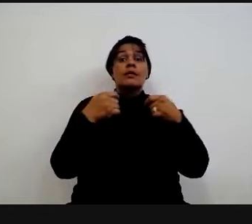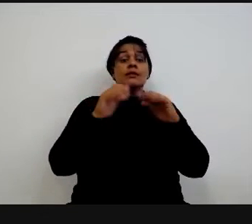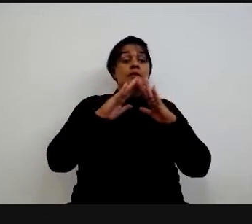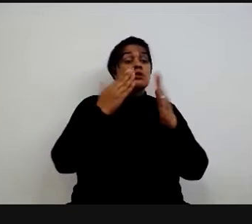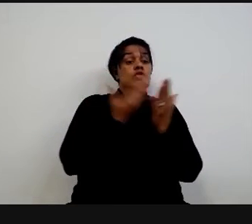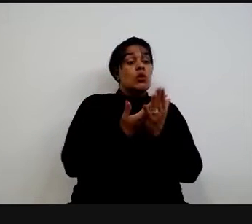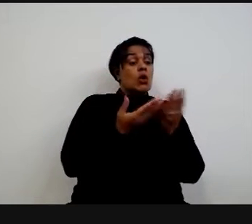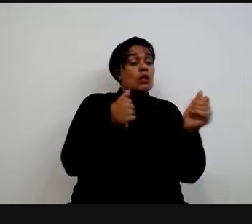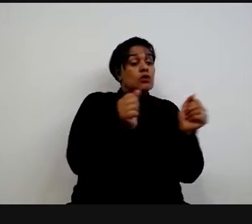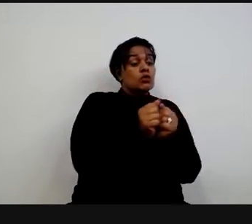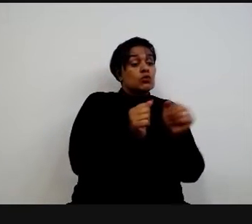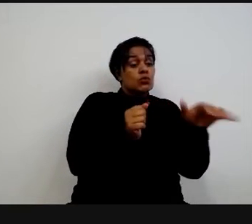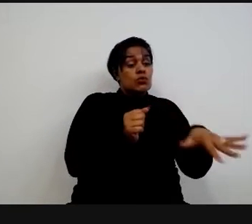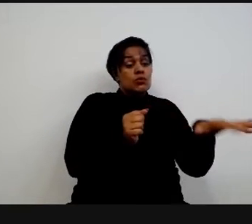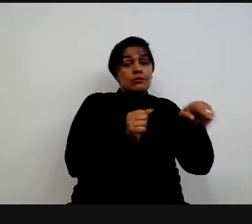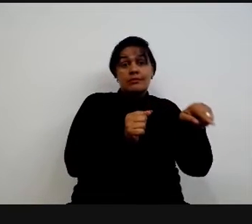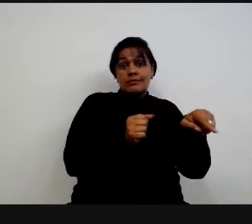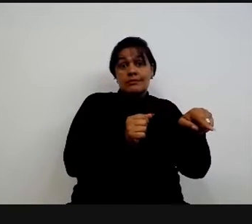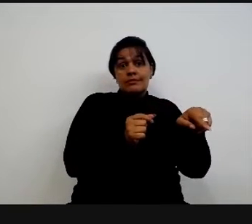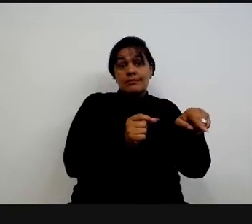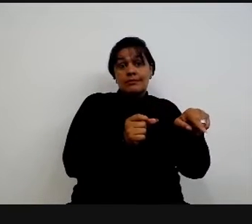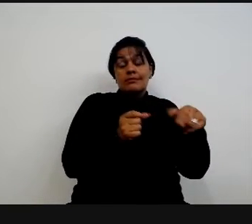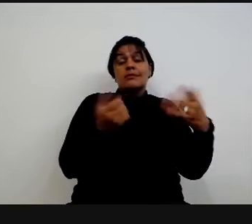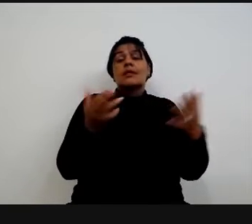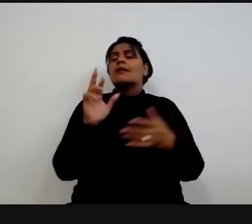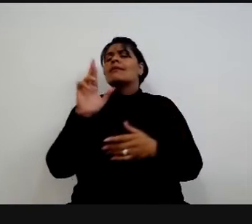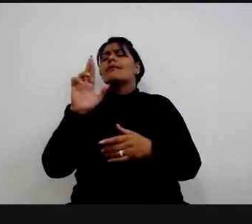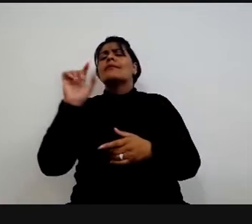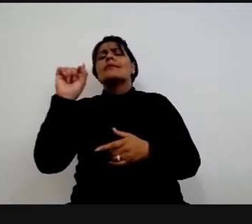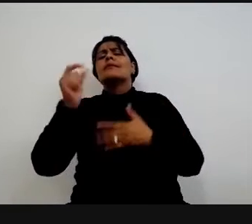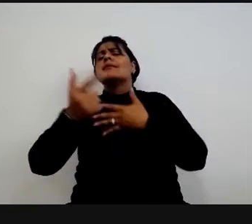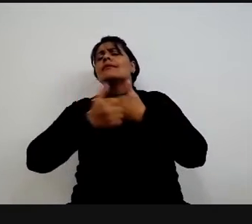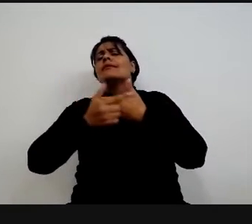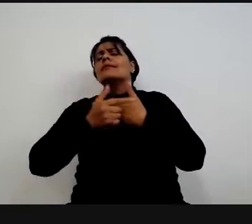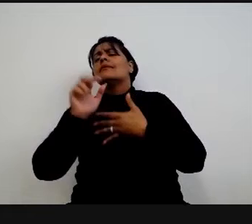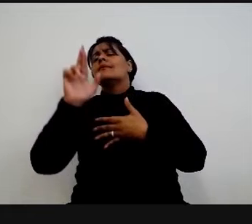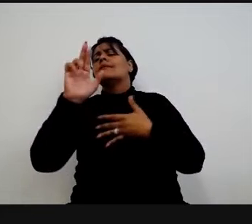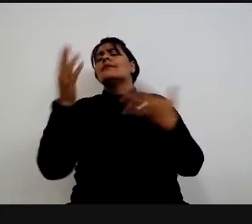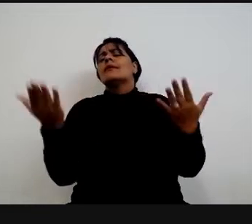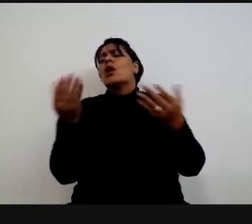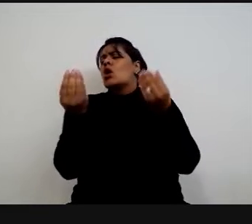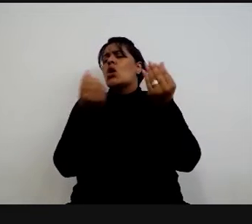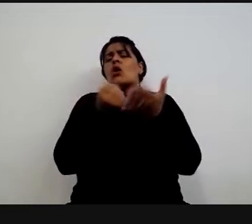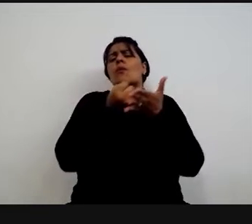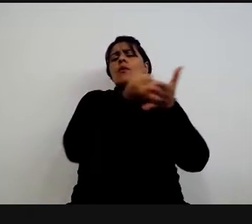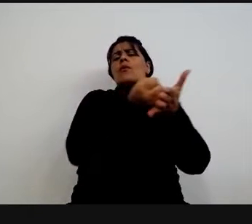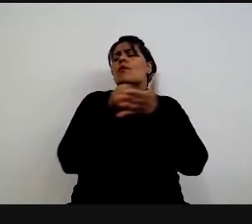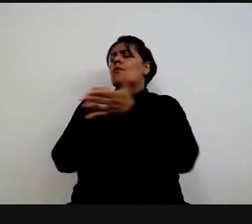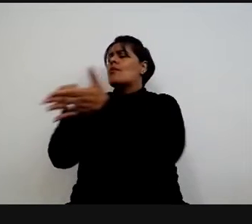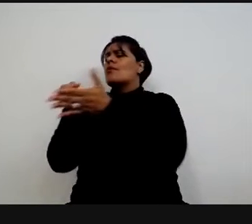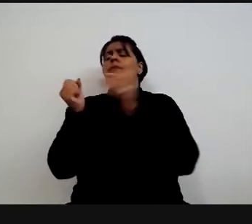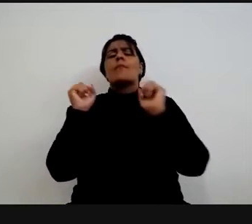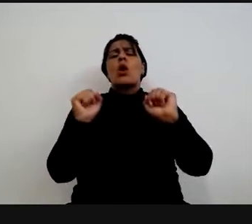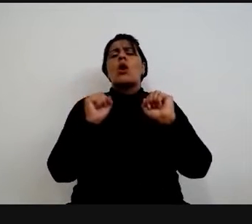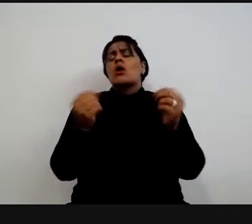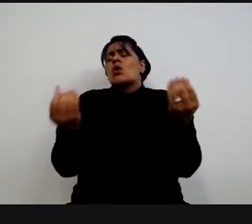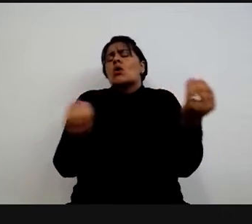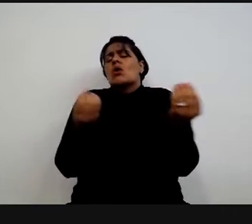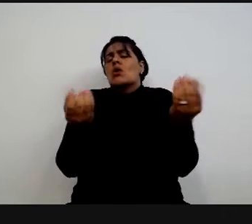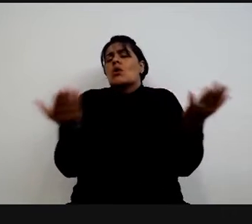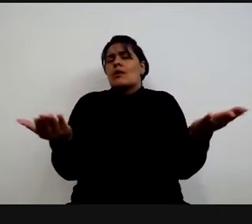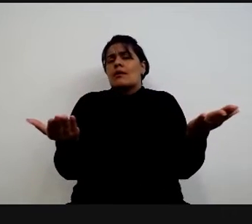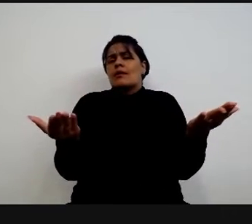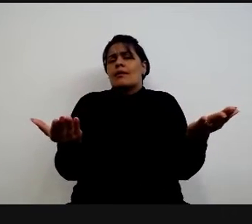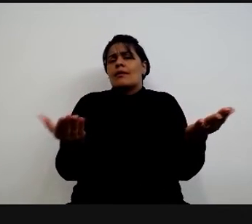e o setor lá que está... Sim, Quer sim. dizer, de quem é esse papel? Que tipo de contribuição que cada um pode dar? Perfeito.